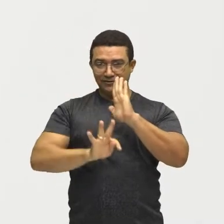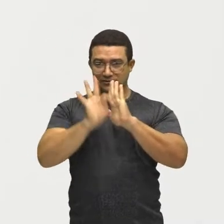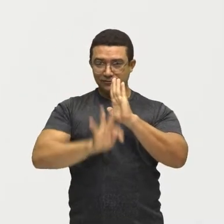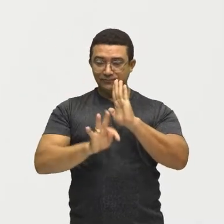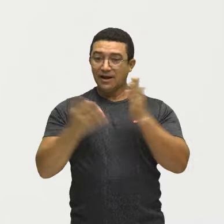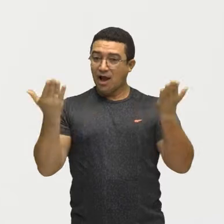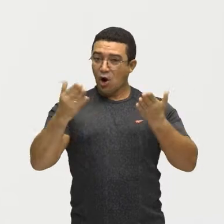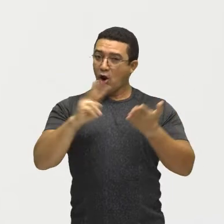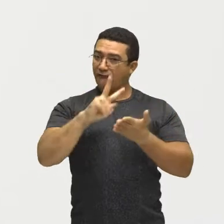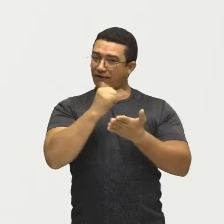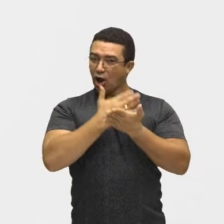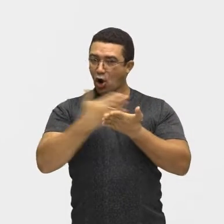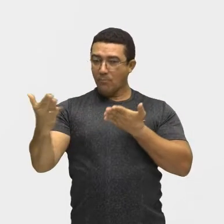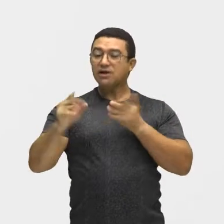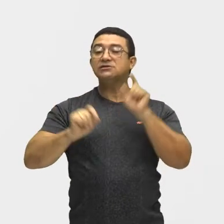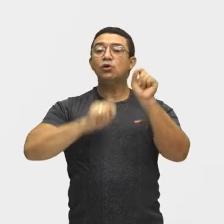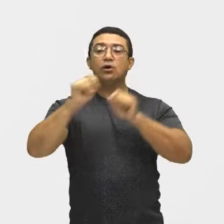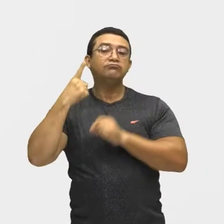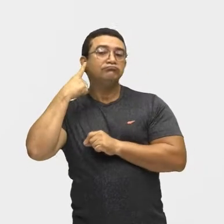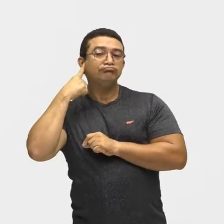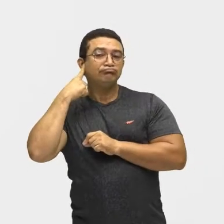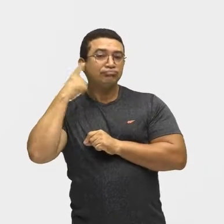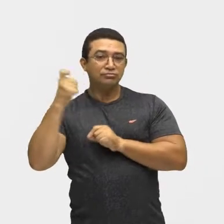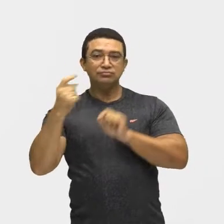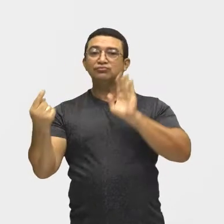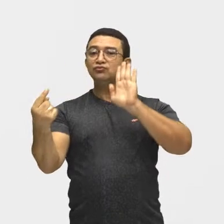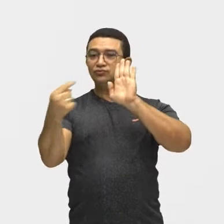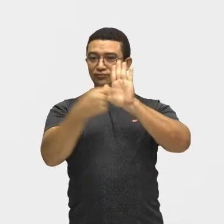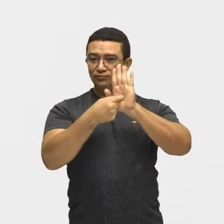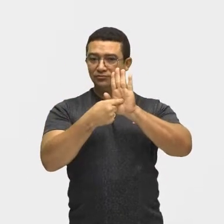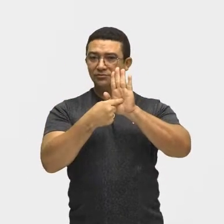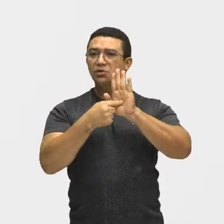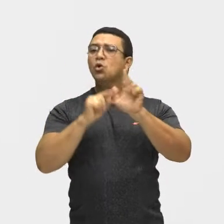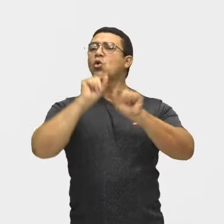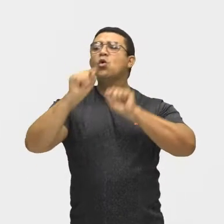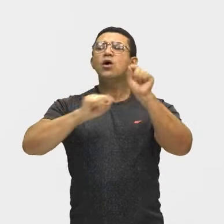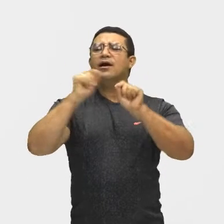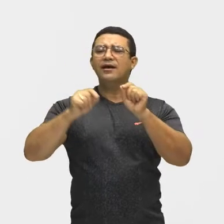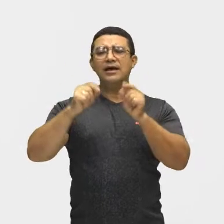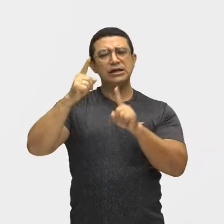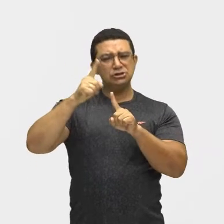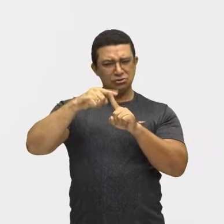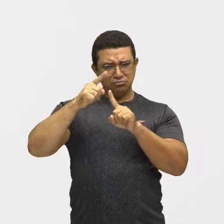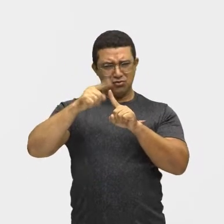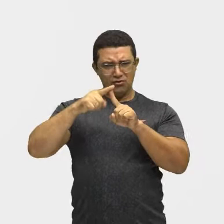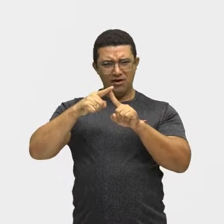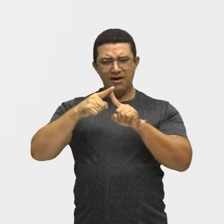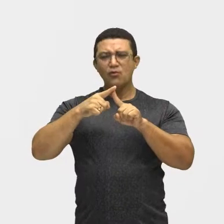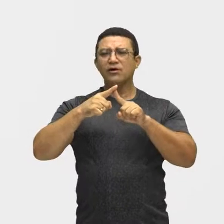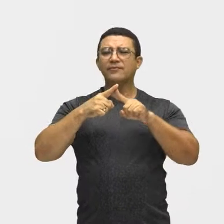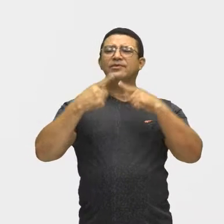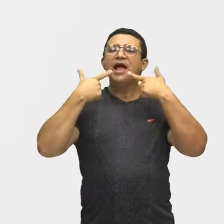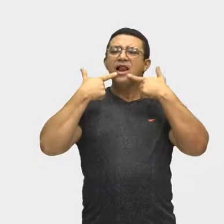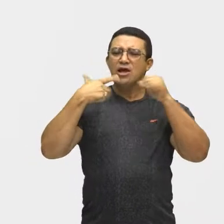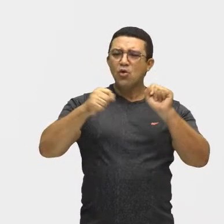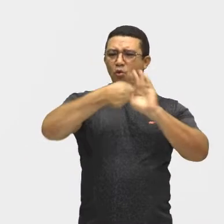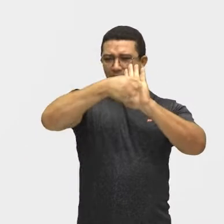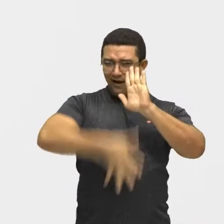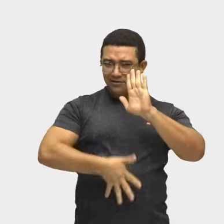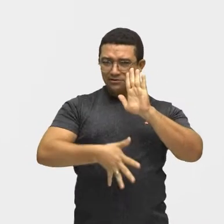começar pela onomatopeia. Que figura de linguagem é esta? Onomatopeia,